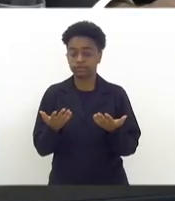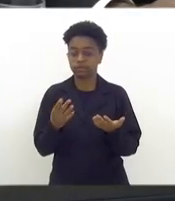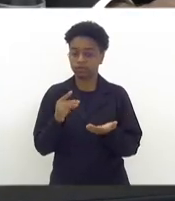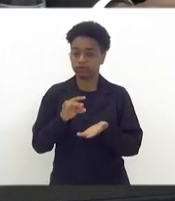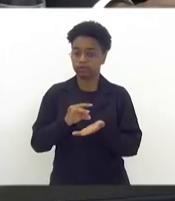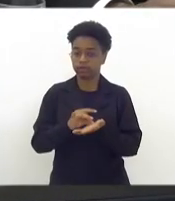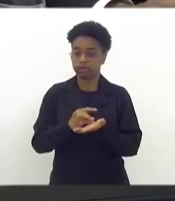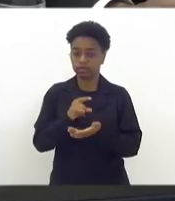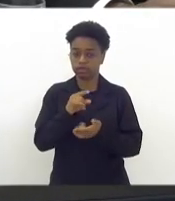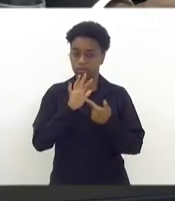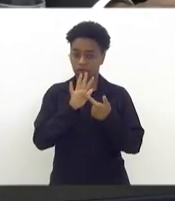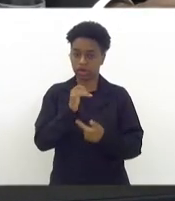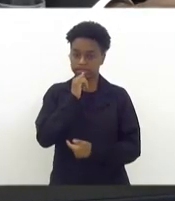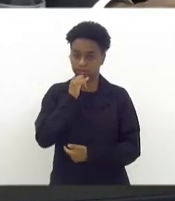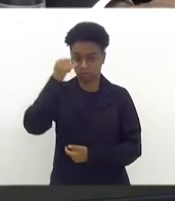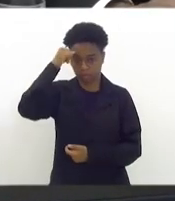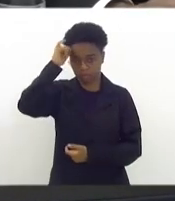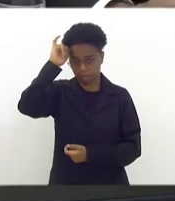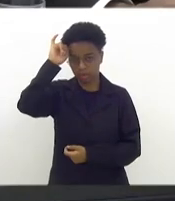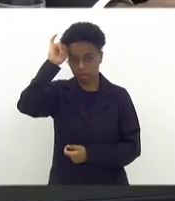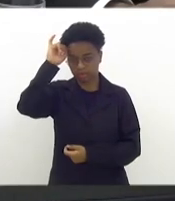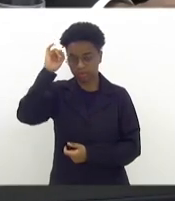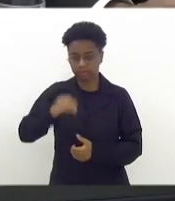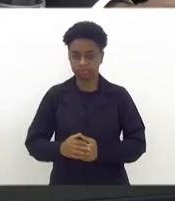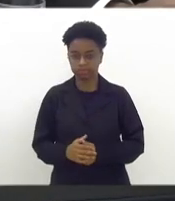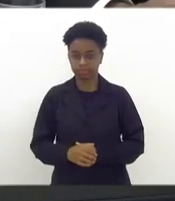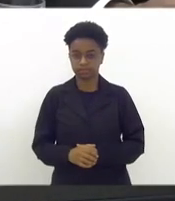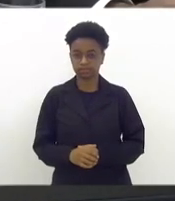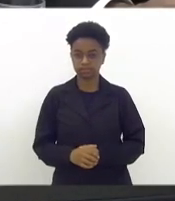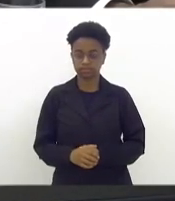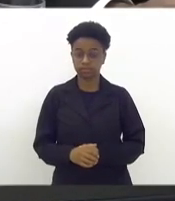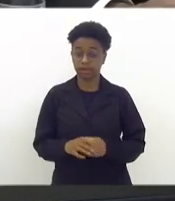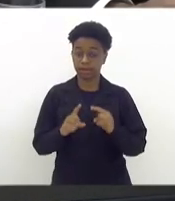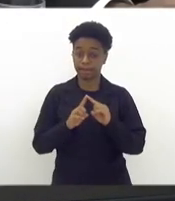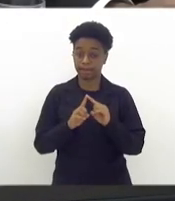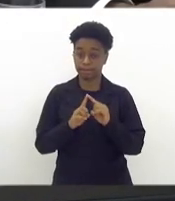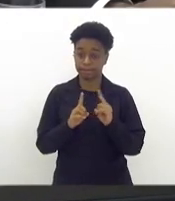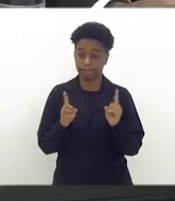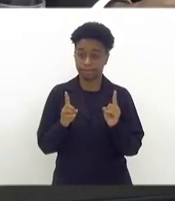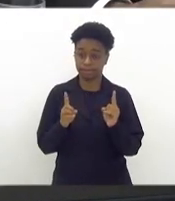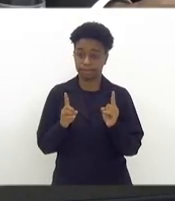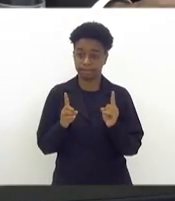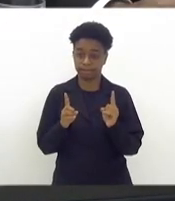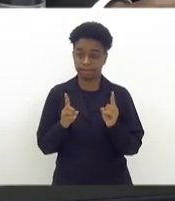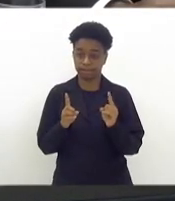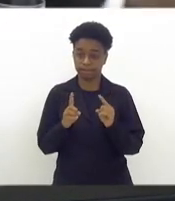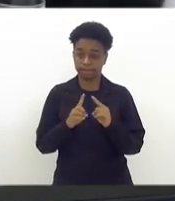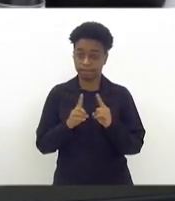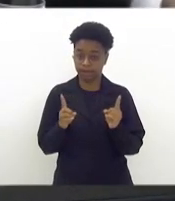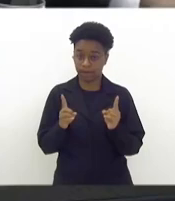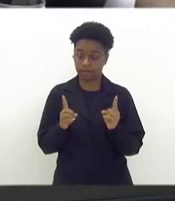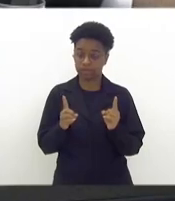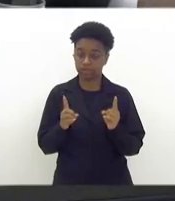isso daí, Vossa Excelência deu o exemplo dos boizinhos do nosso colega. Mas não, isso pode ser não, o rebanho. Isso